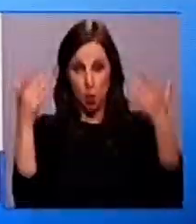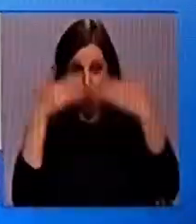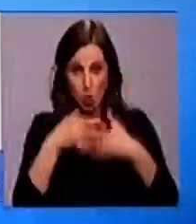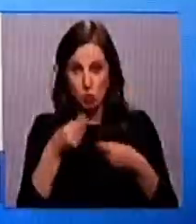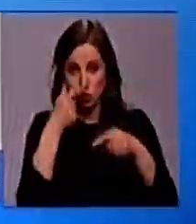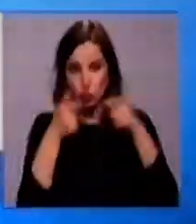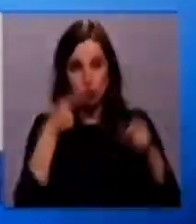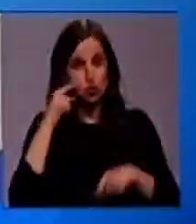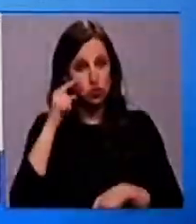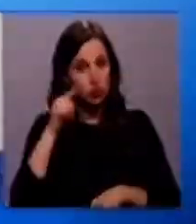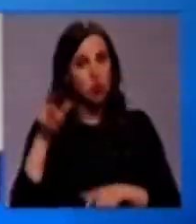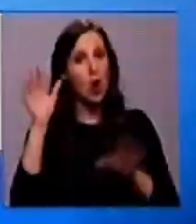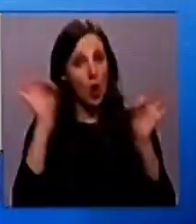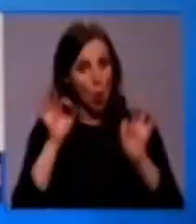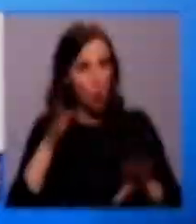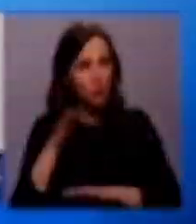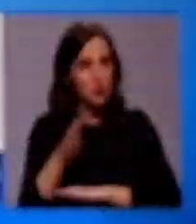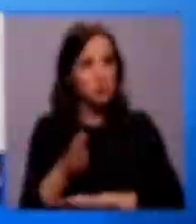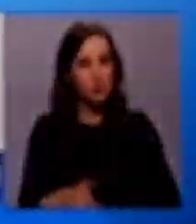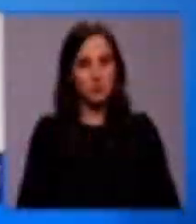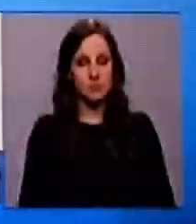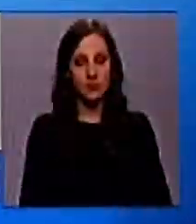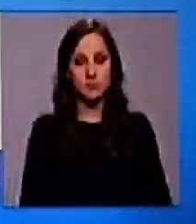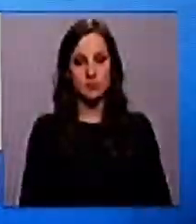a assistir a este concerto?